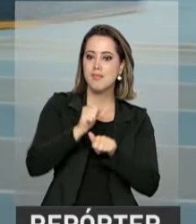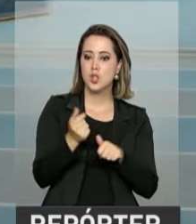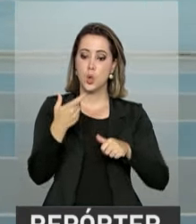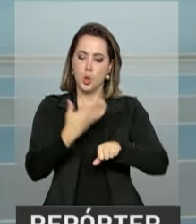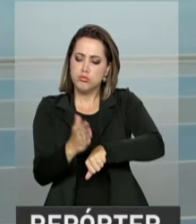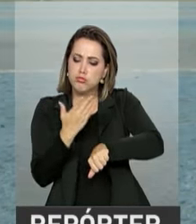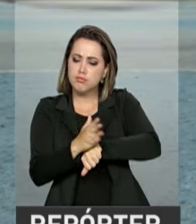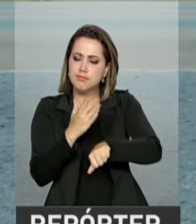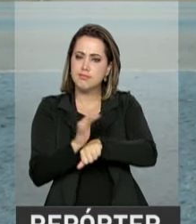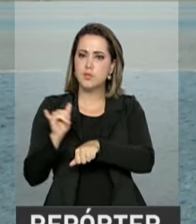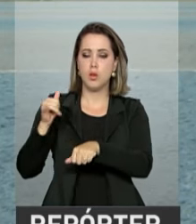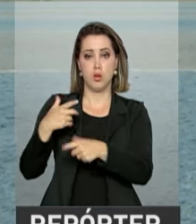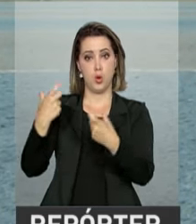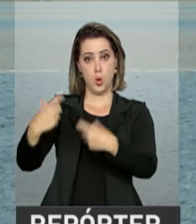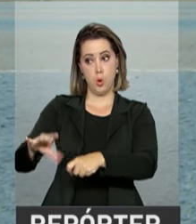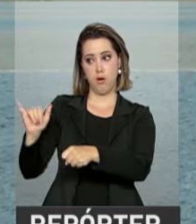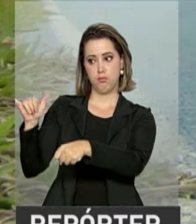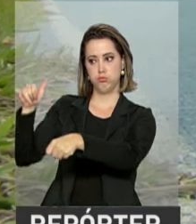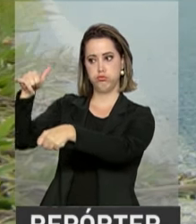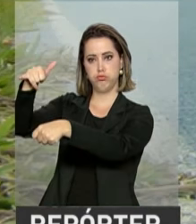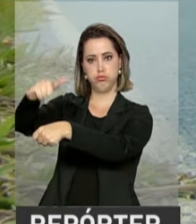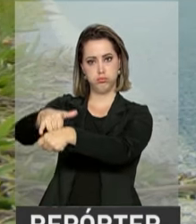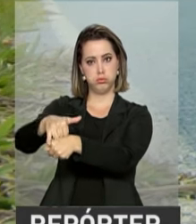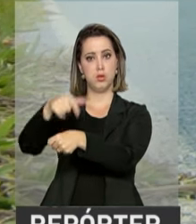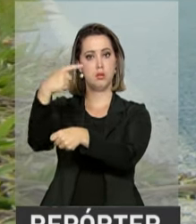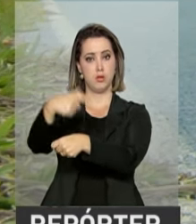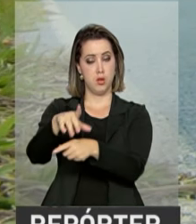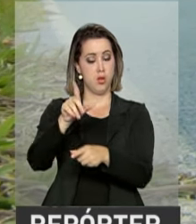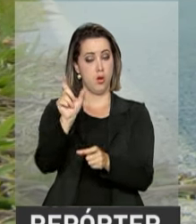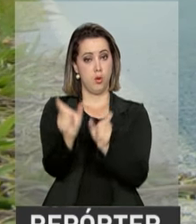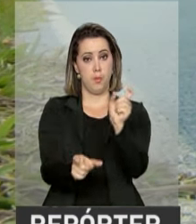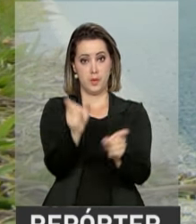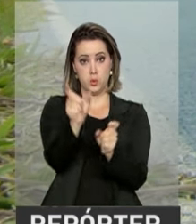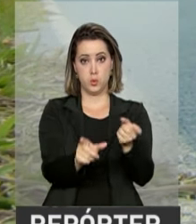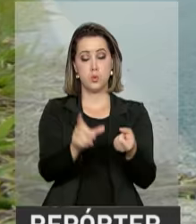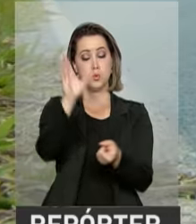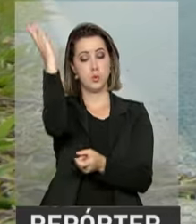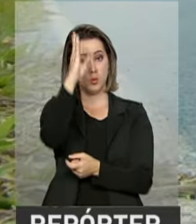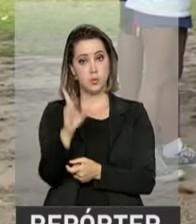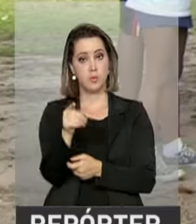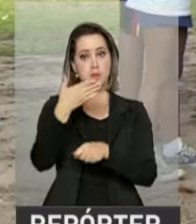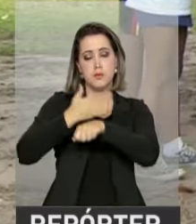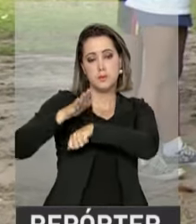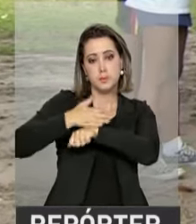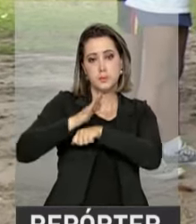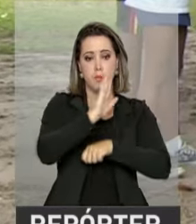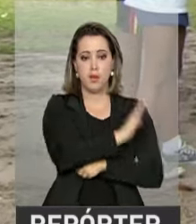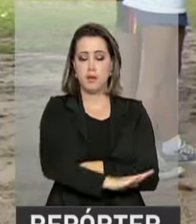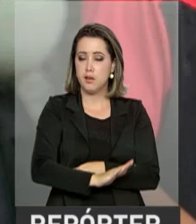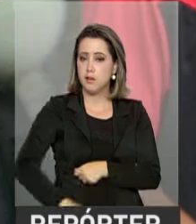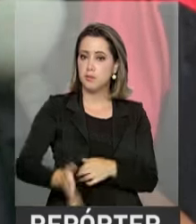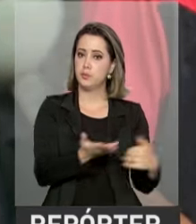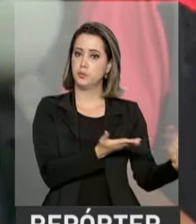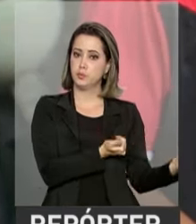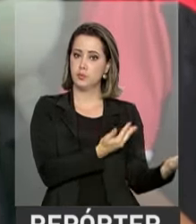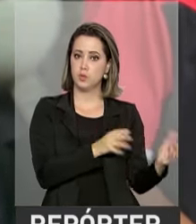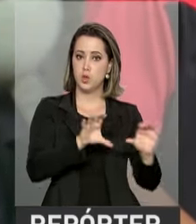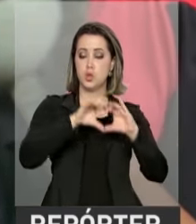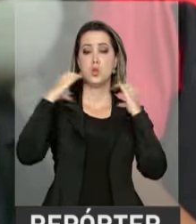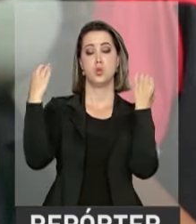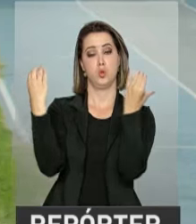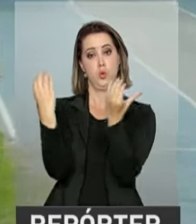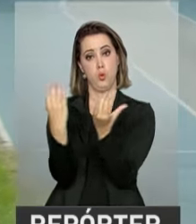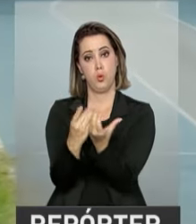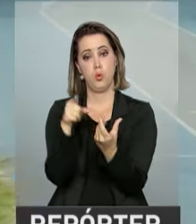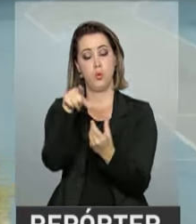da aeronáutica lugar onde atletas brasileiros treinaram para os jogos rio 2016 que crianças e adolescentes de comunidades cariocas